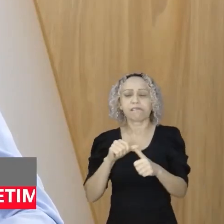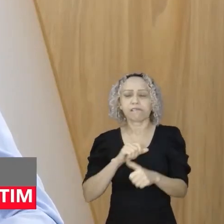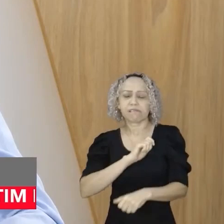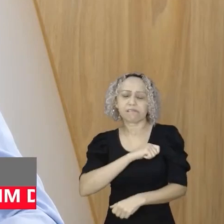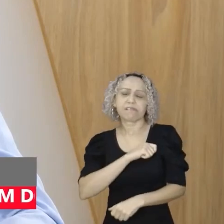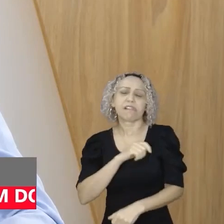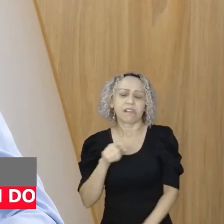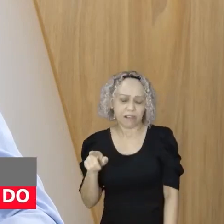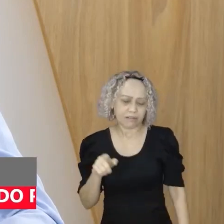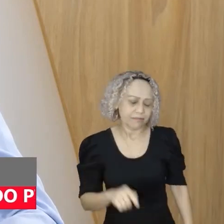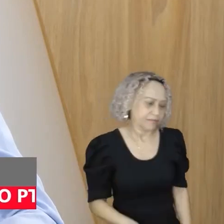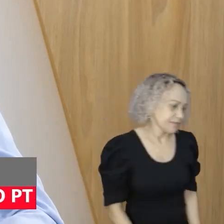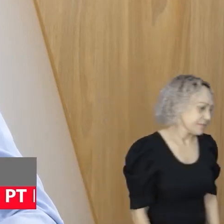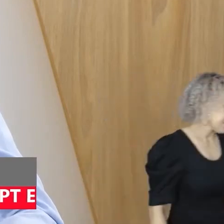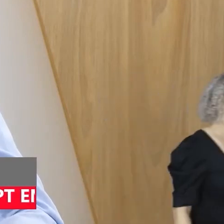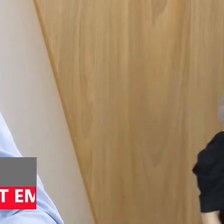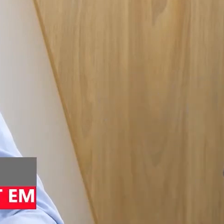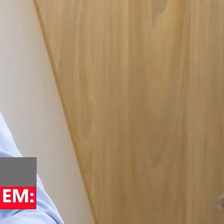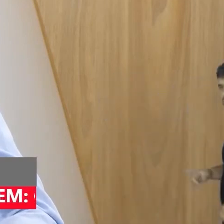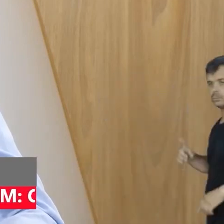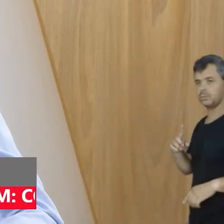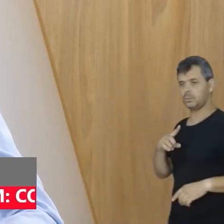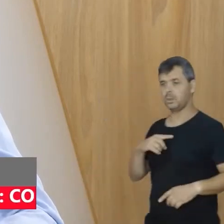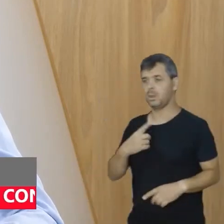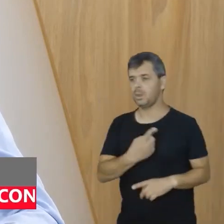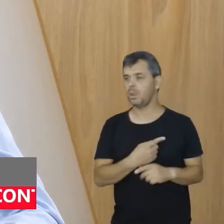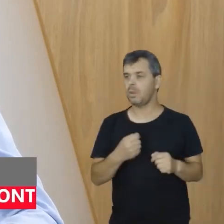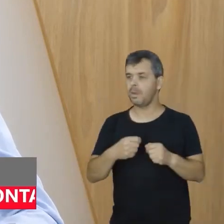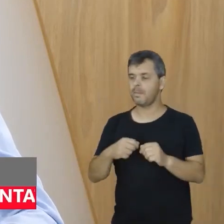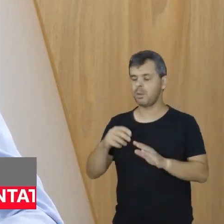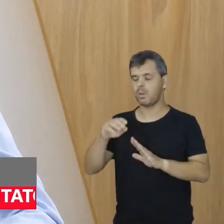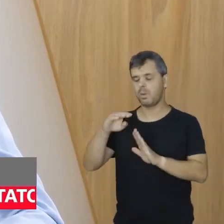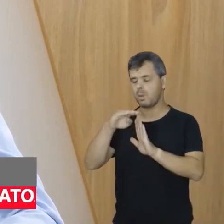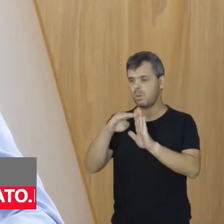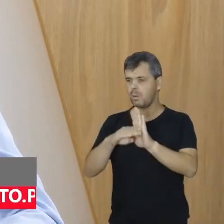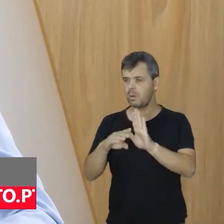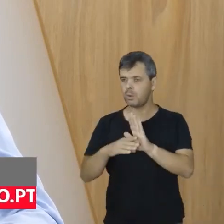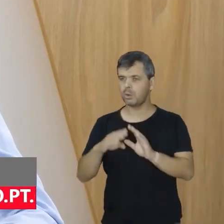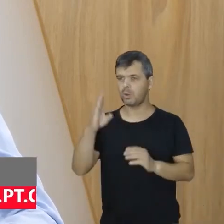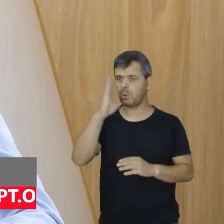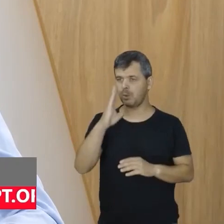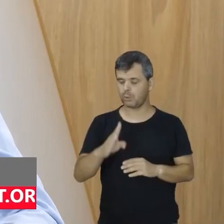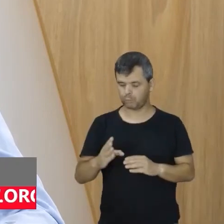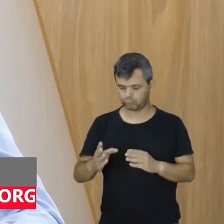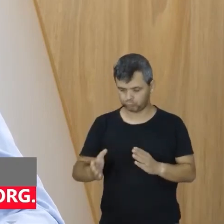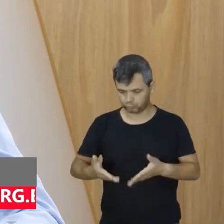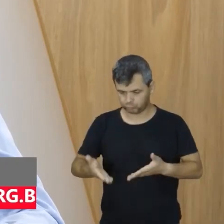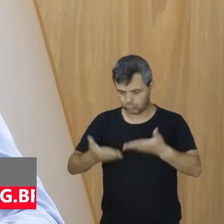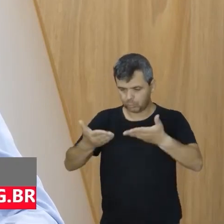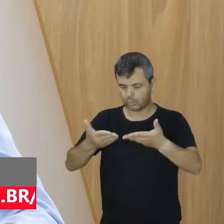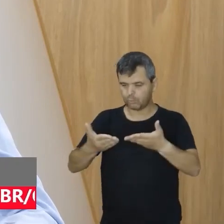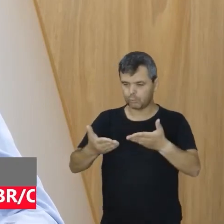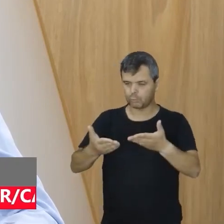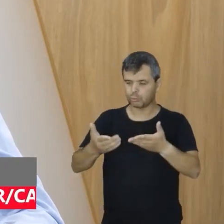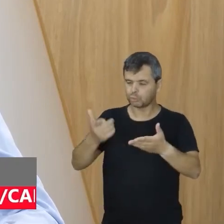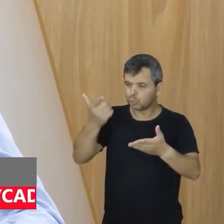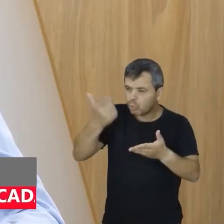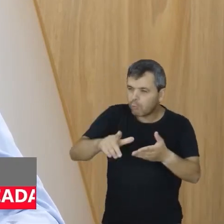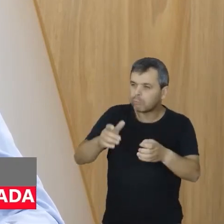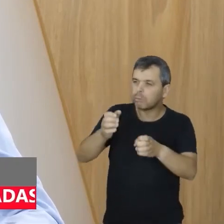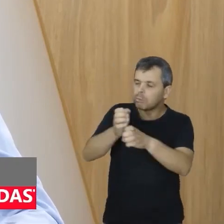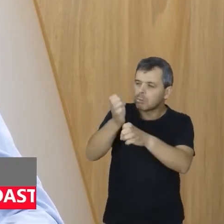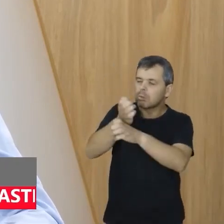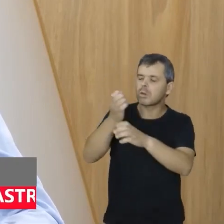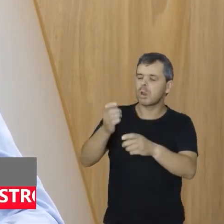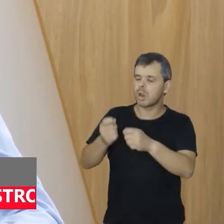Então, nós precisamos no Brasil hoje de um programa em que o Brasil se recupere, seja reconstruído, que a economia vá